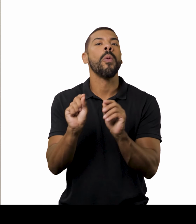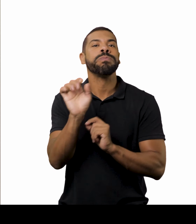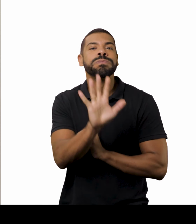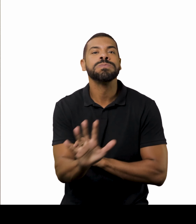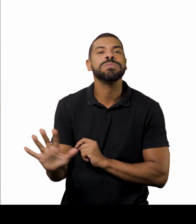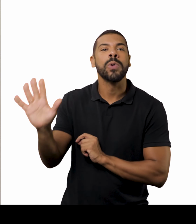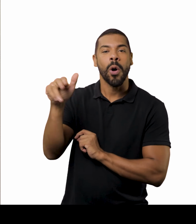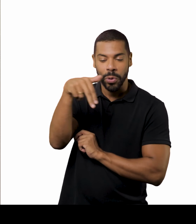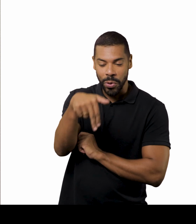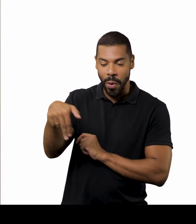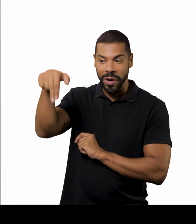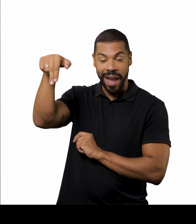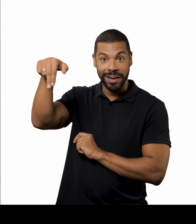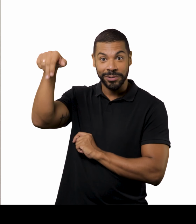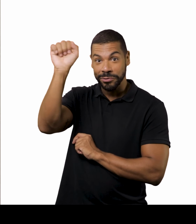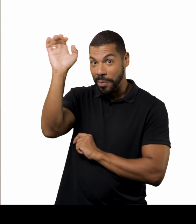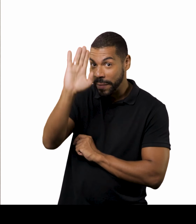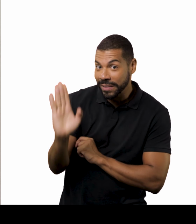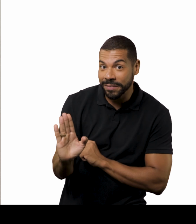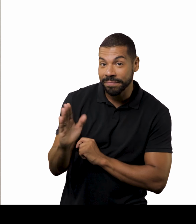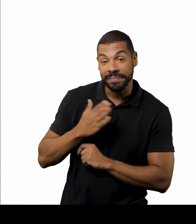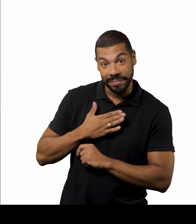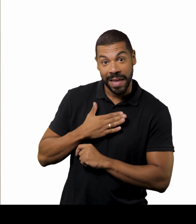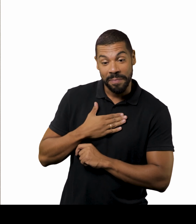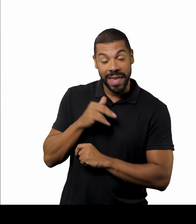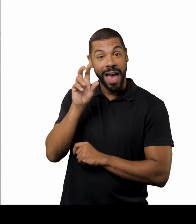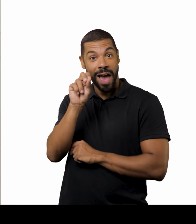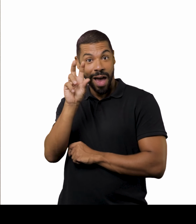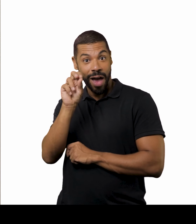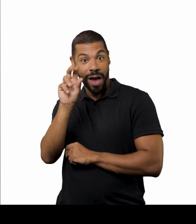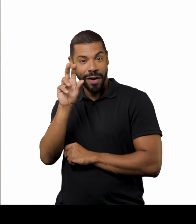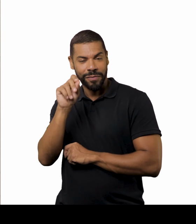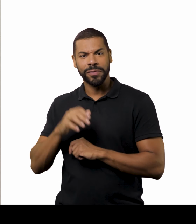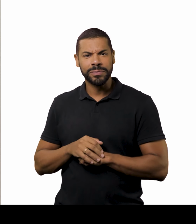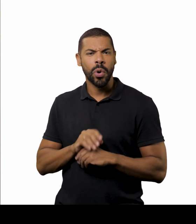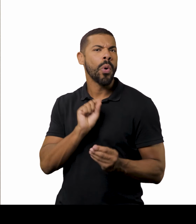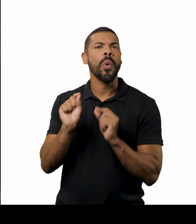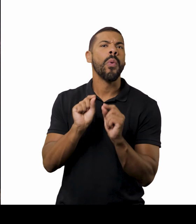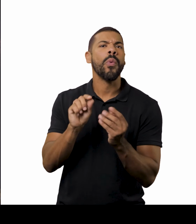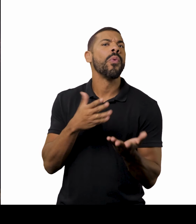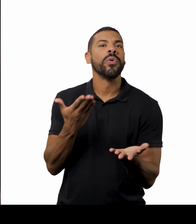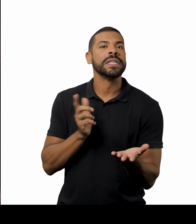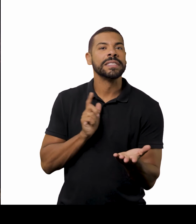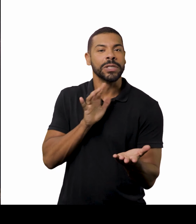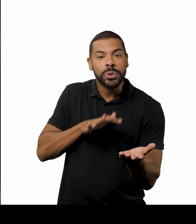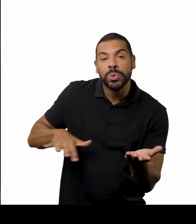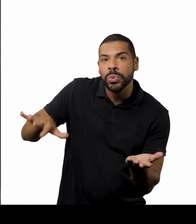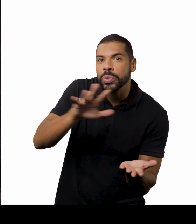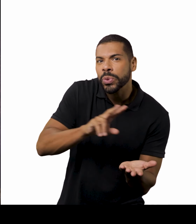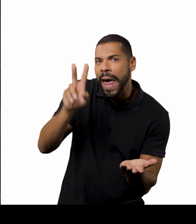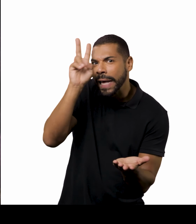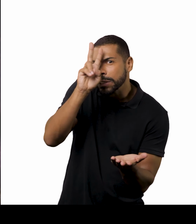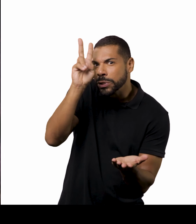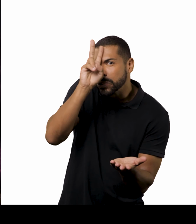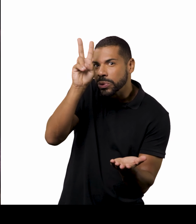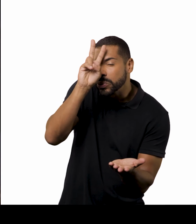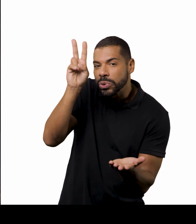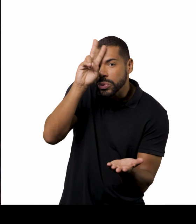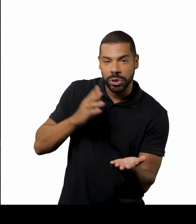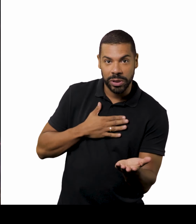Nordeste brasileiro e a minha avó, ela veio do Ceará, aqui para São Paulo. Então, tudo que eu sei sobre a história,